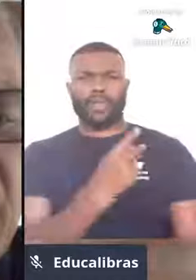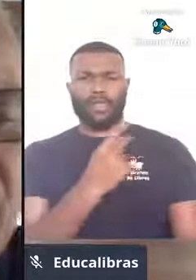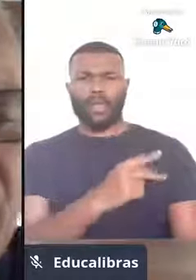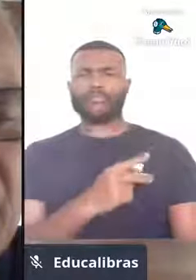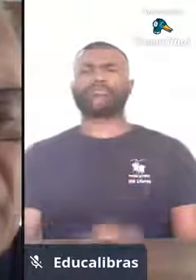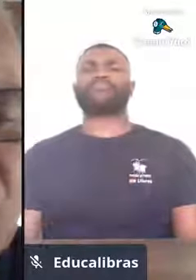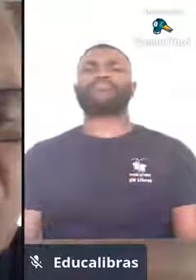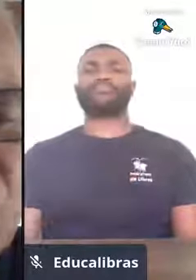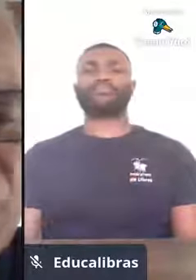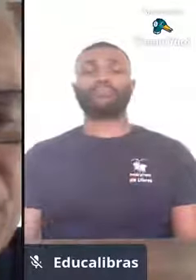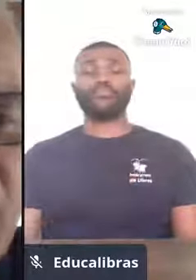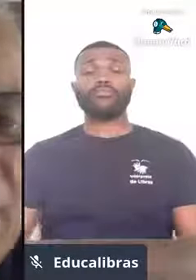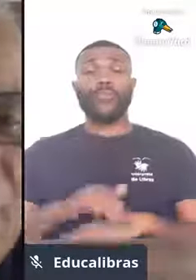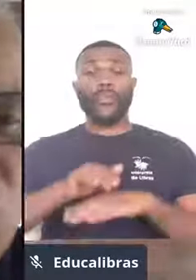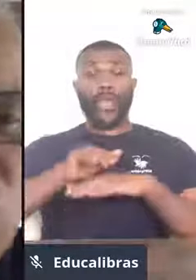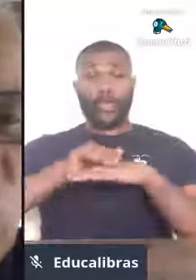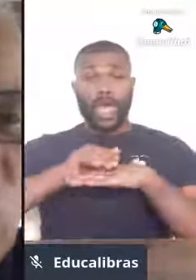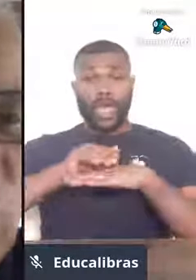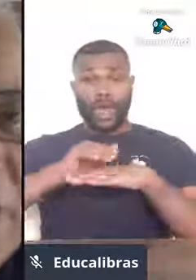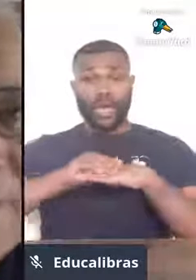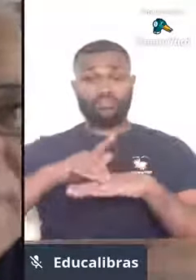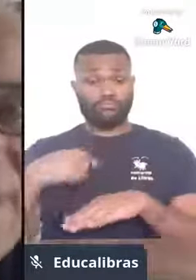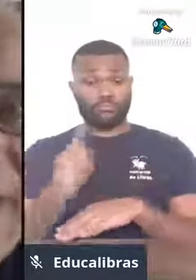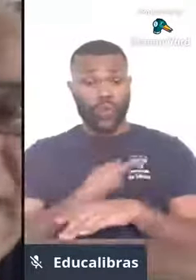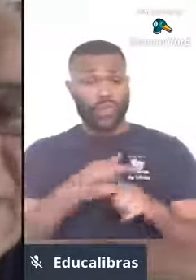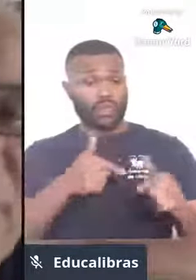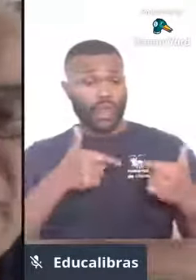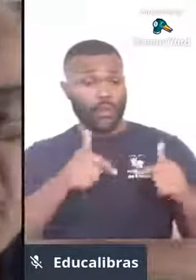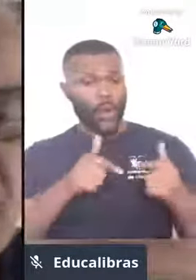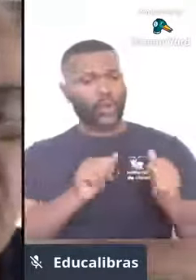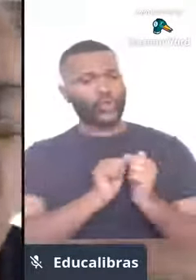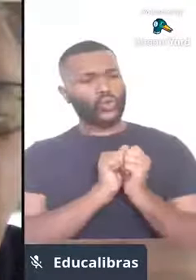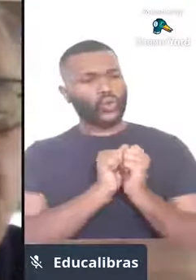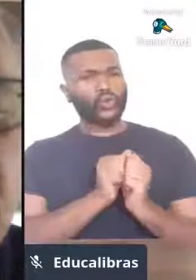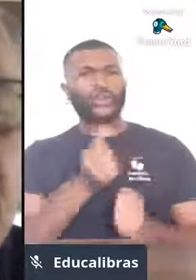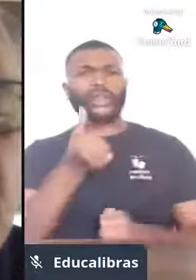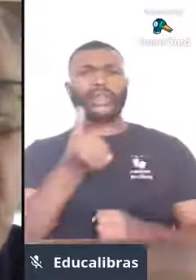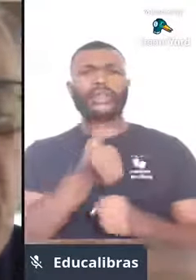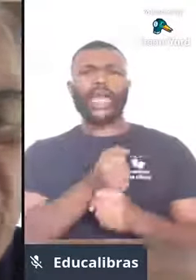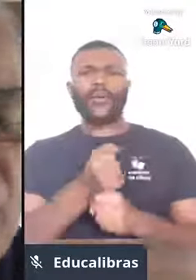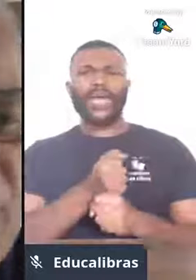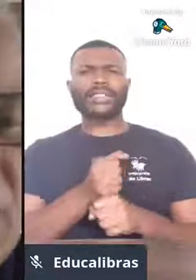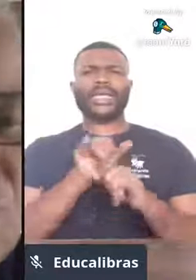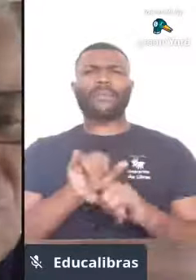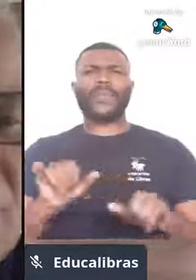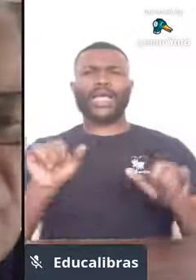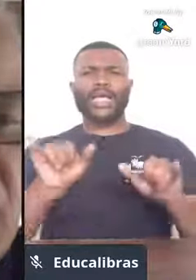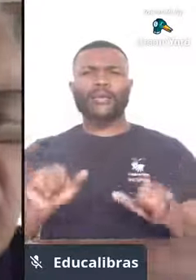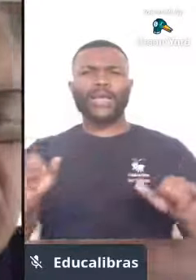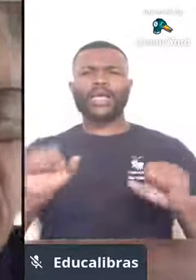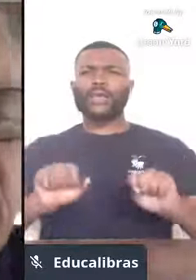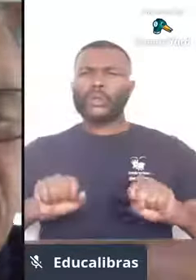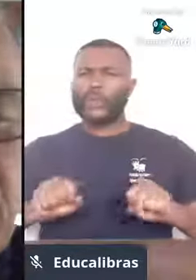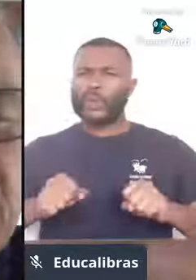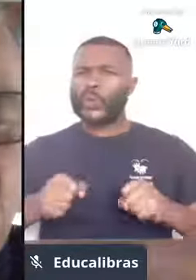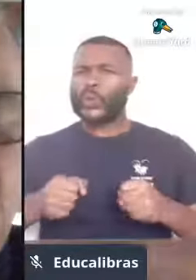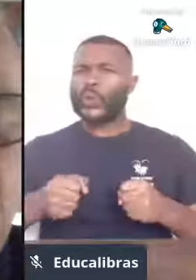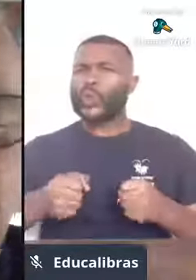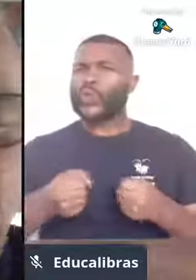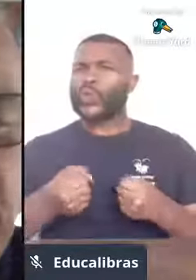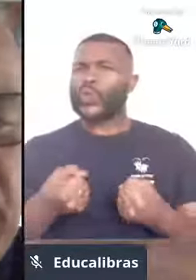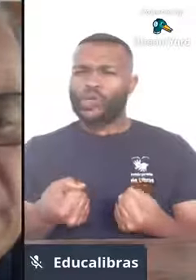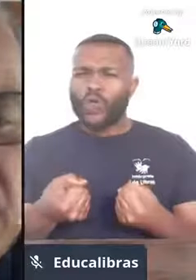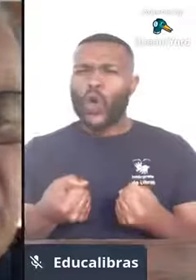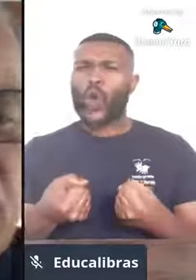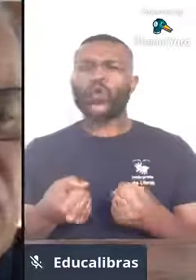A Mara, nós trabalhamos junto aí 6 meses de campanha, arduamente, fazendo uma